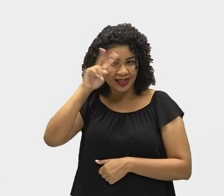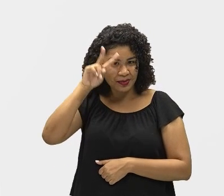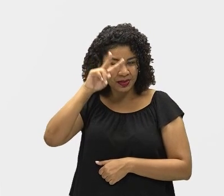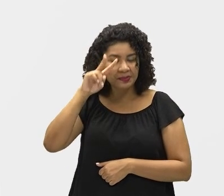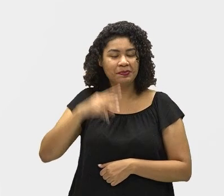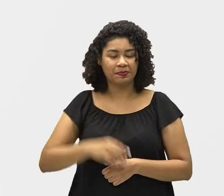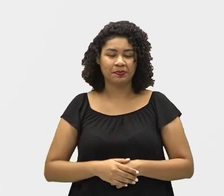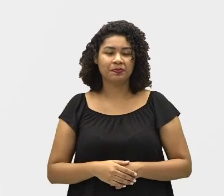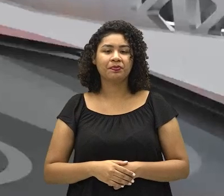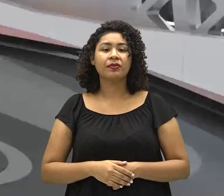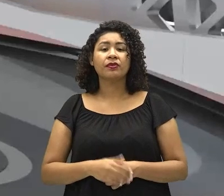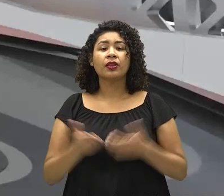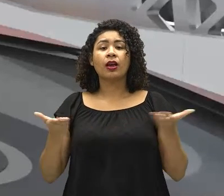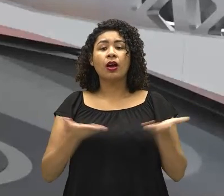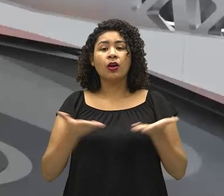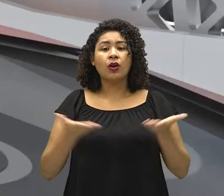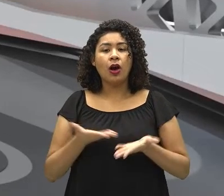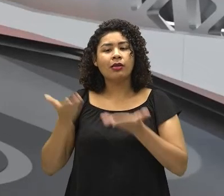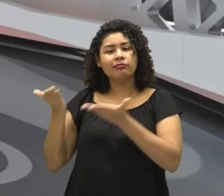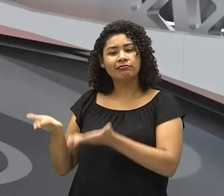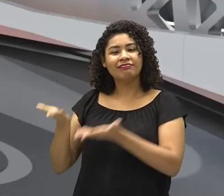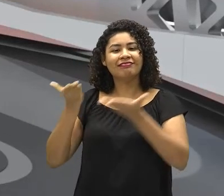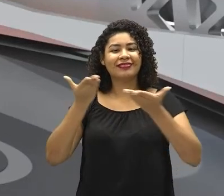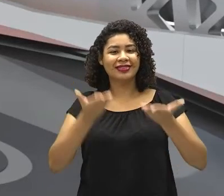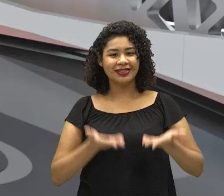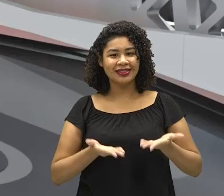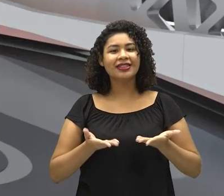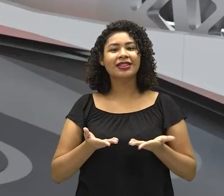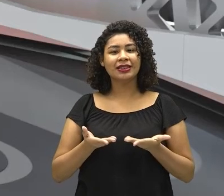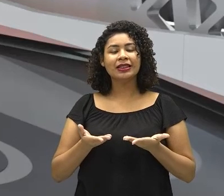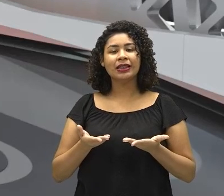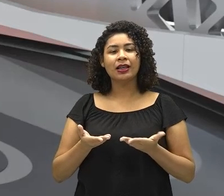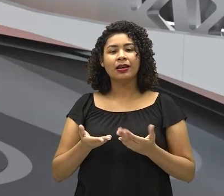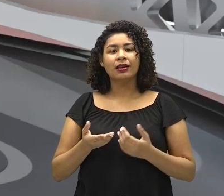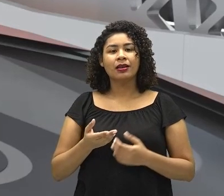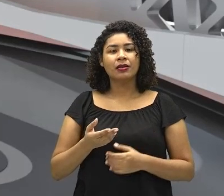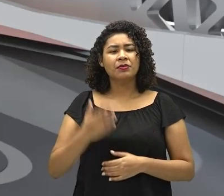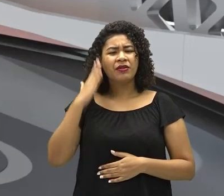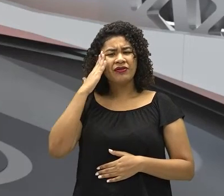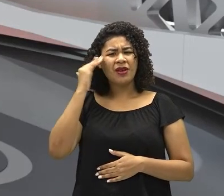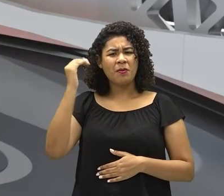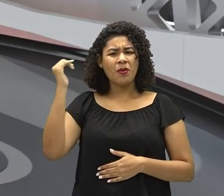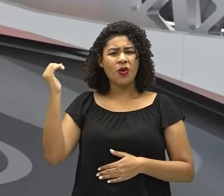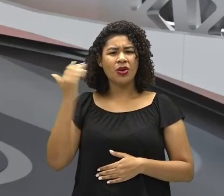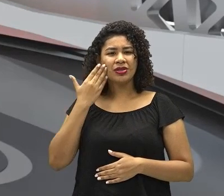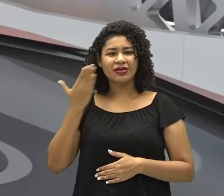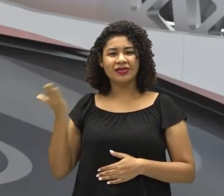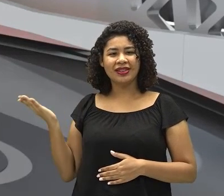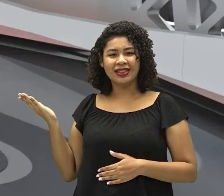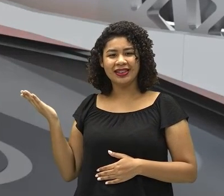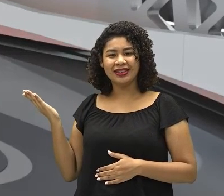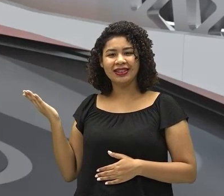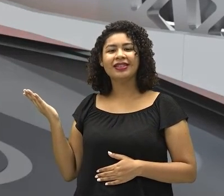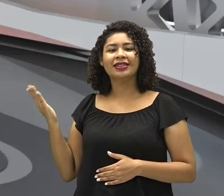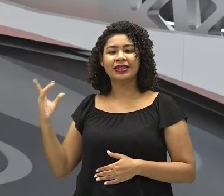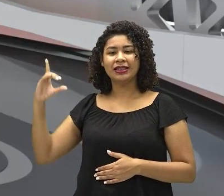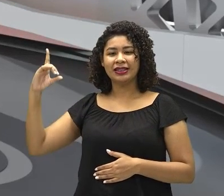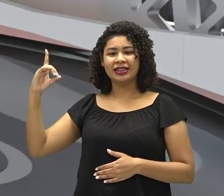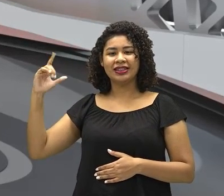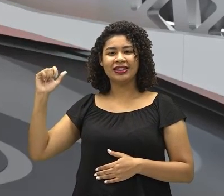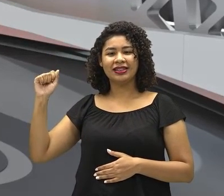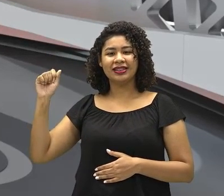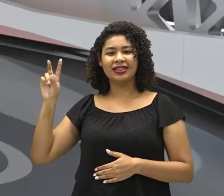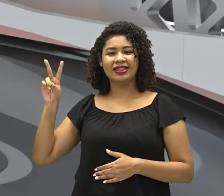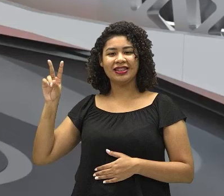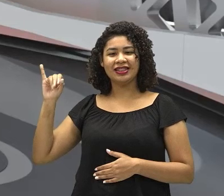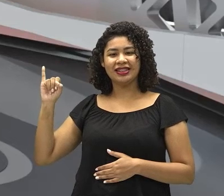aqui um outro rapaz, que também é um grande ícone daquele momento, tá? Tá aqui comigo, o Davi, que é